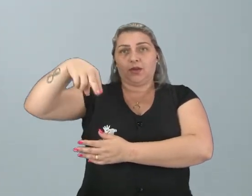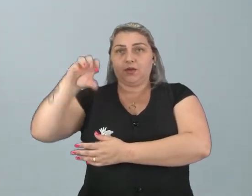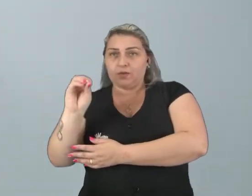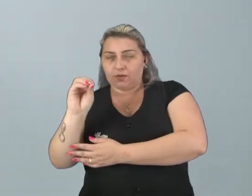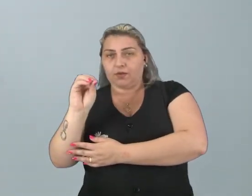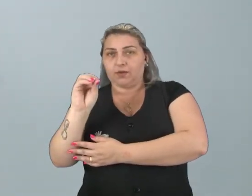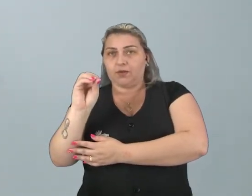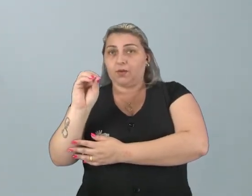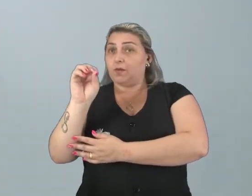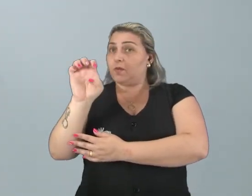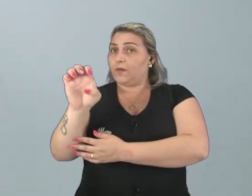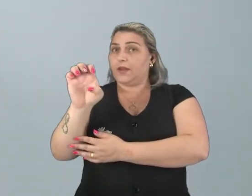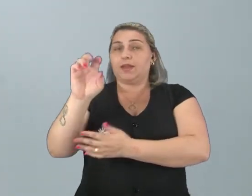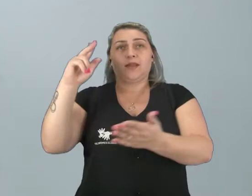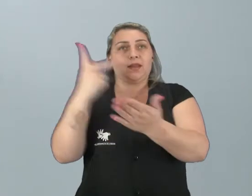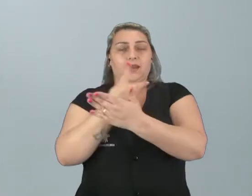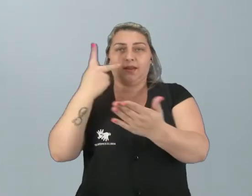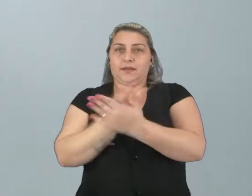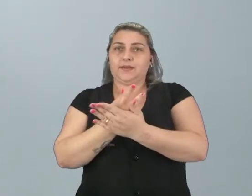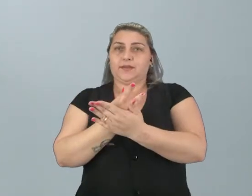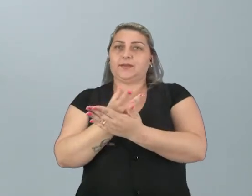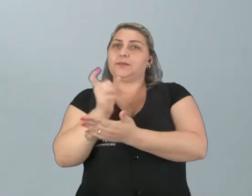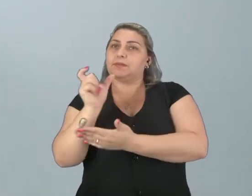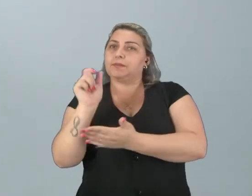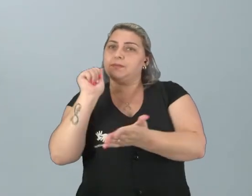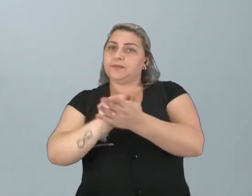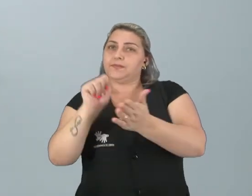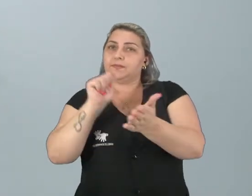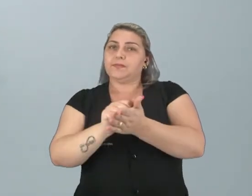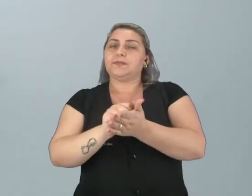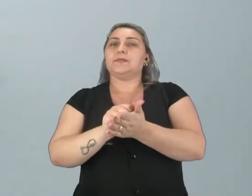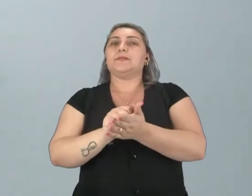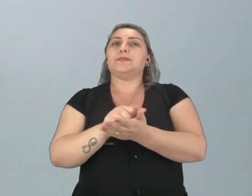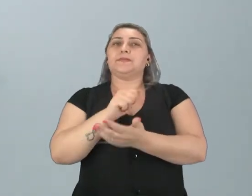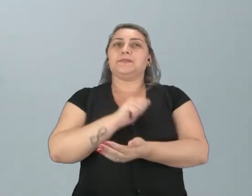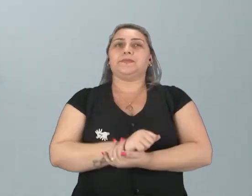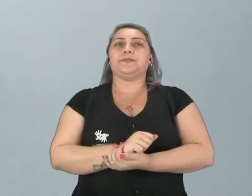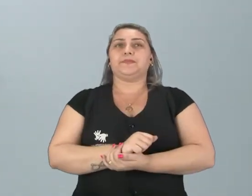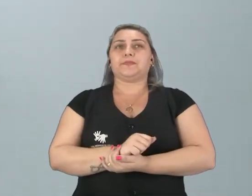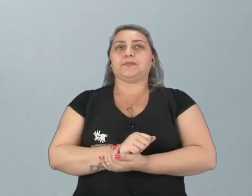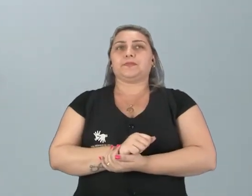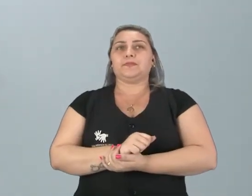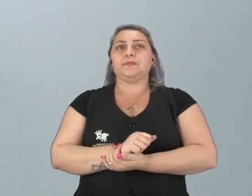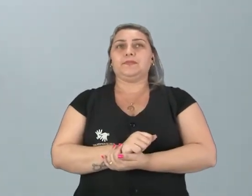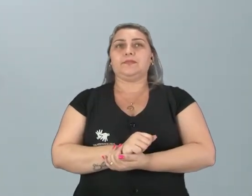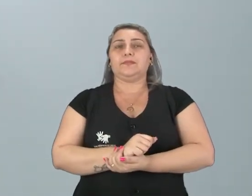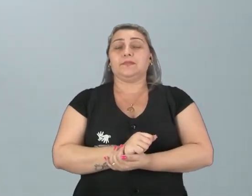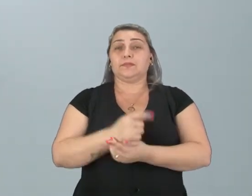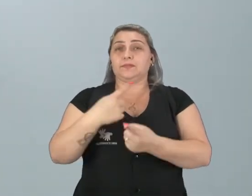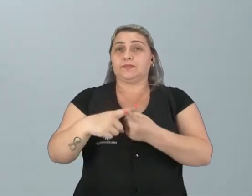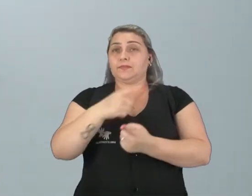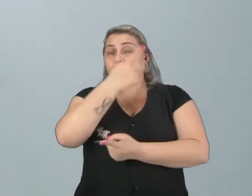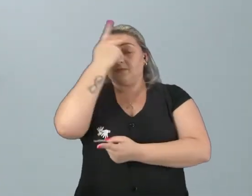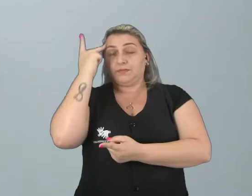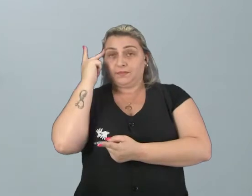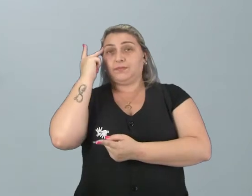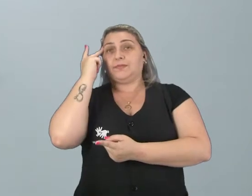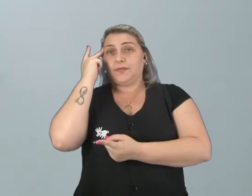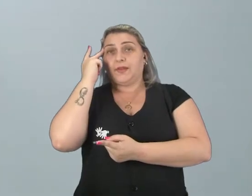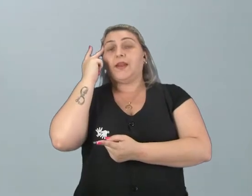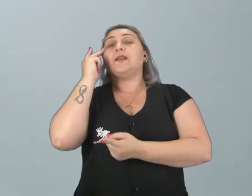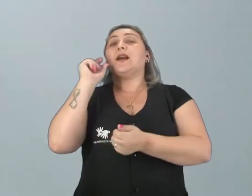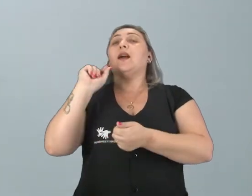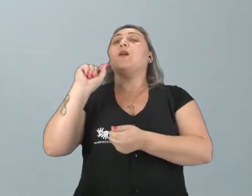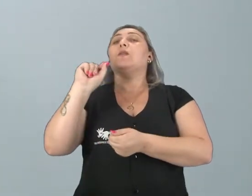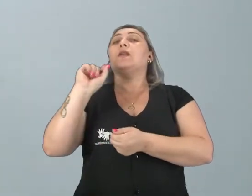M-I-N-I-N-O, e não com E. É um barbarismo, é um erro de escrita que ele é cometido por muitas pessoas e se torna um